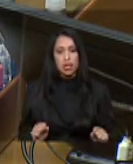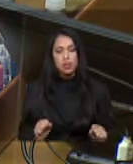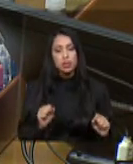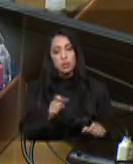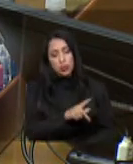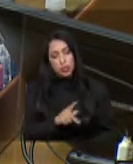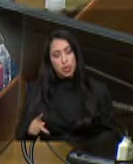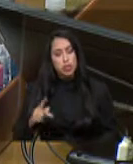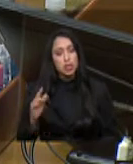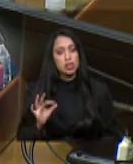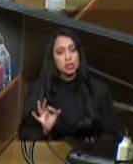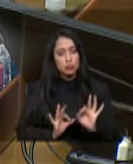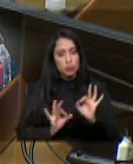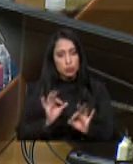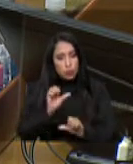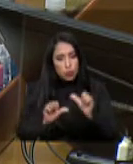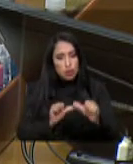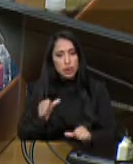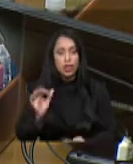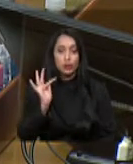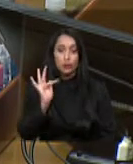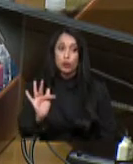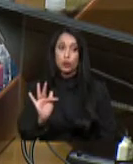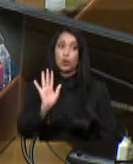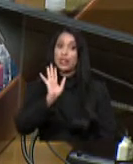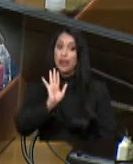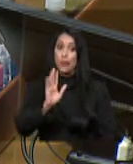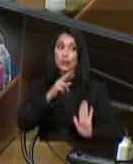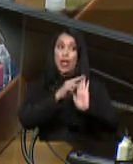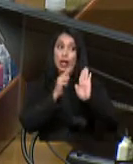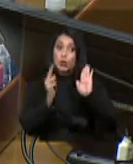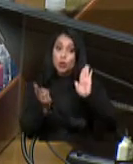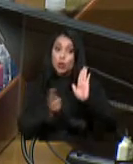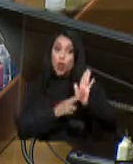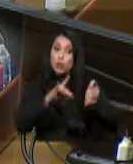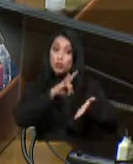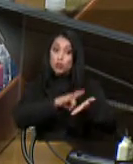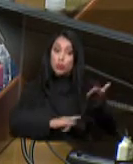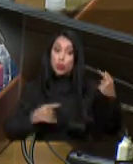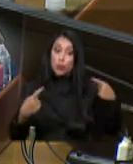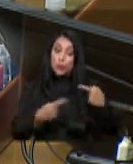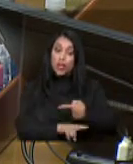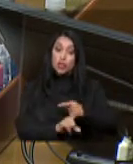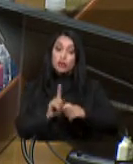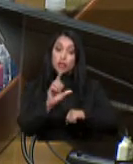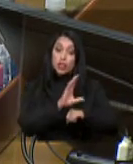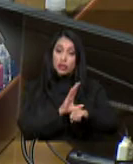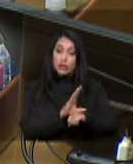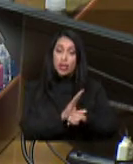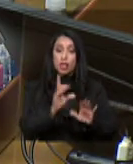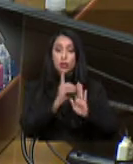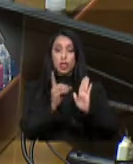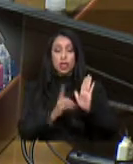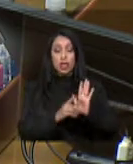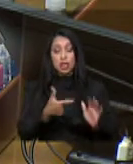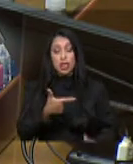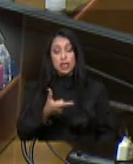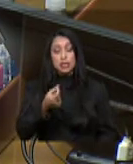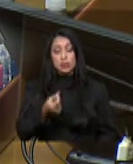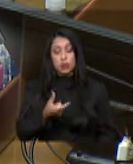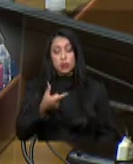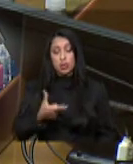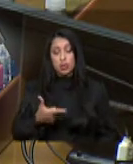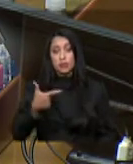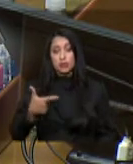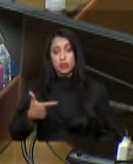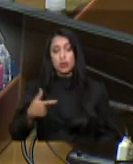estamos examinando o caso de uma norma, de um documento infralegal, como é o decreto 10.224, em